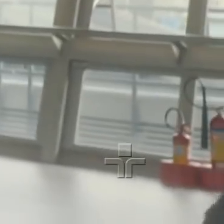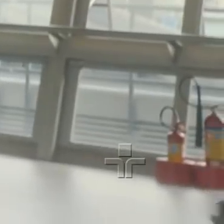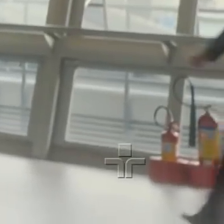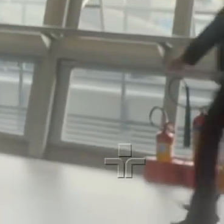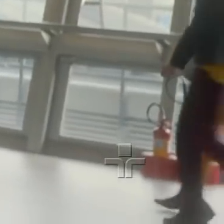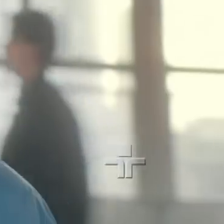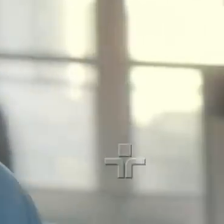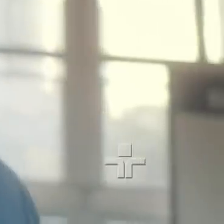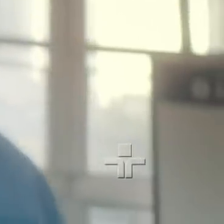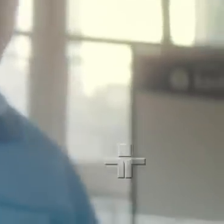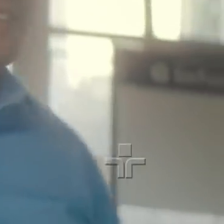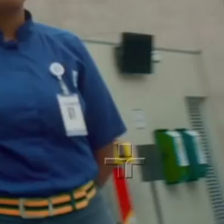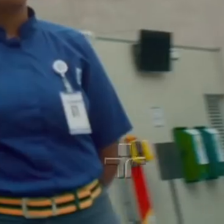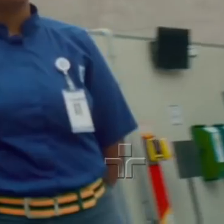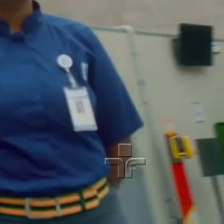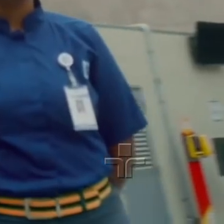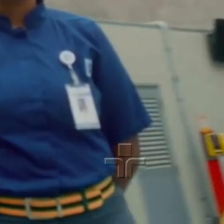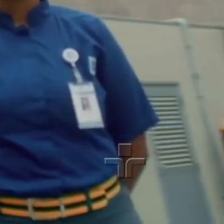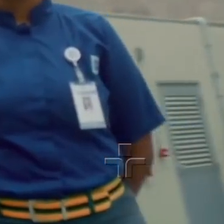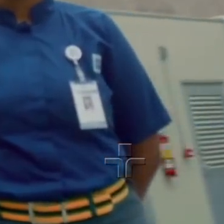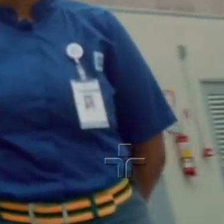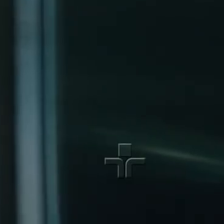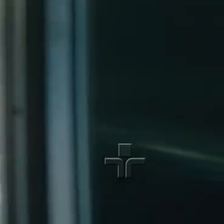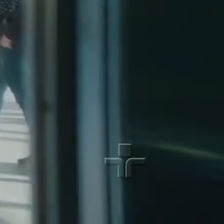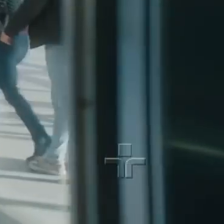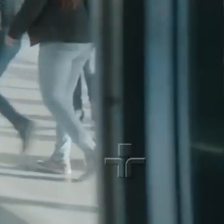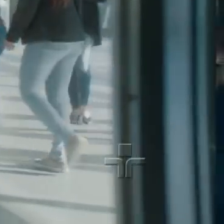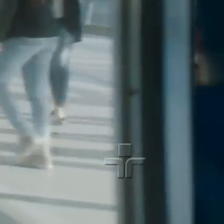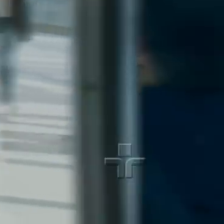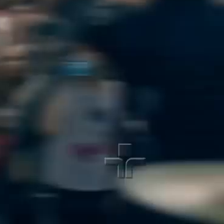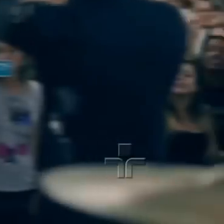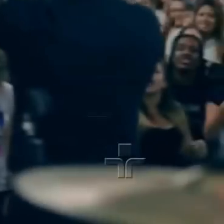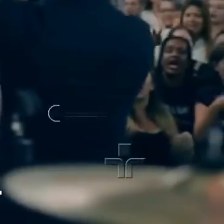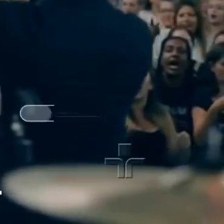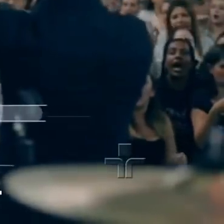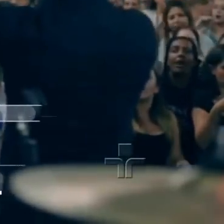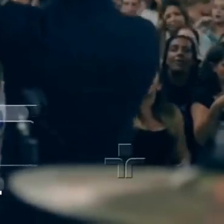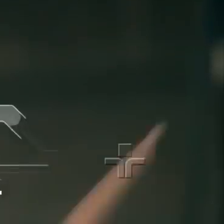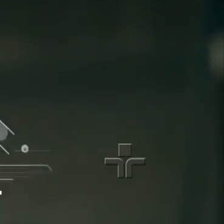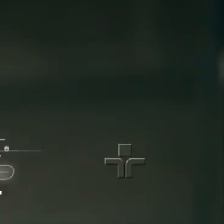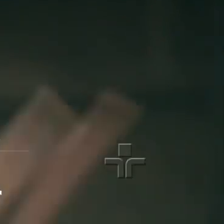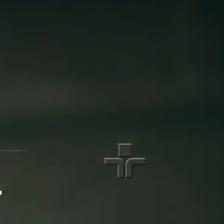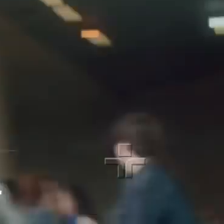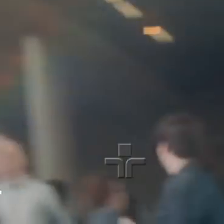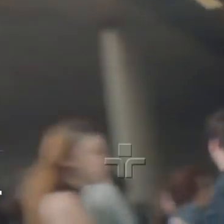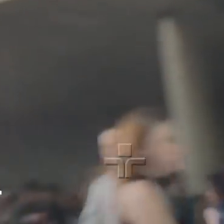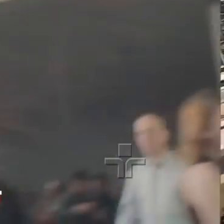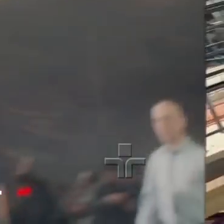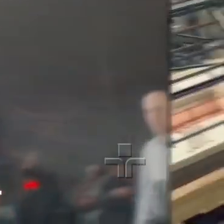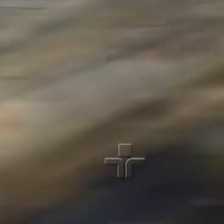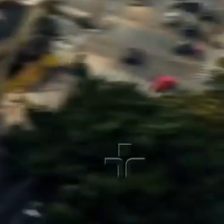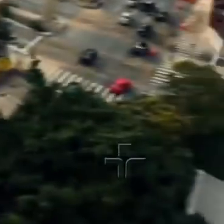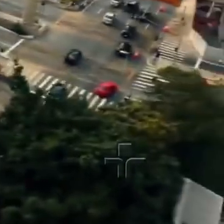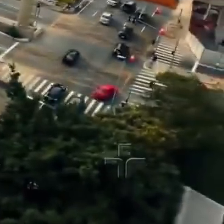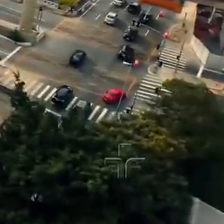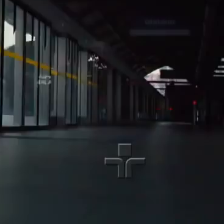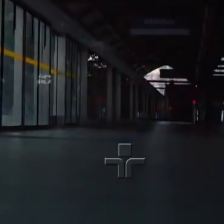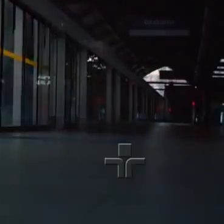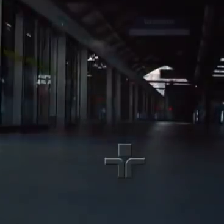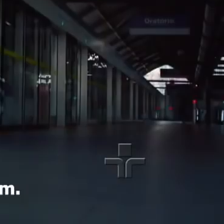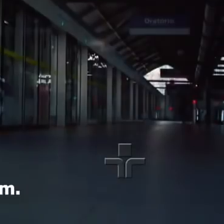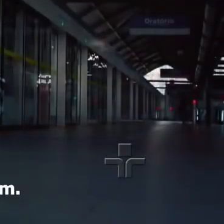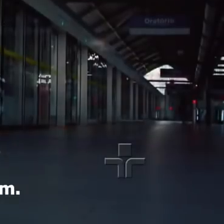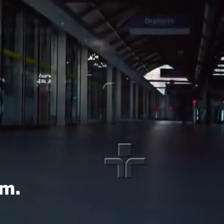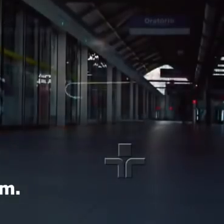perto, investindo ainda mais em segurança e acessibilidade, para que momentos assim aconteçam. Metrô de São